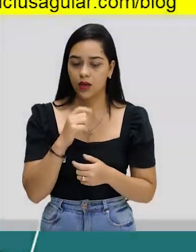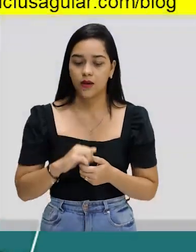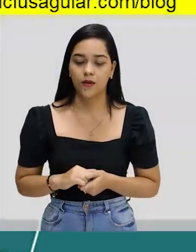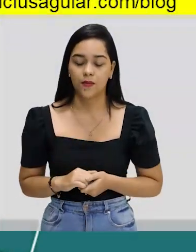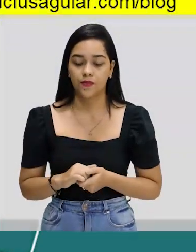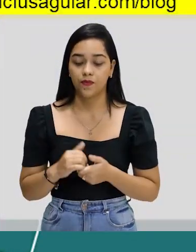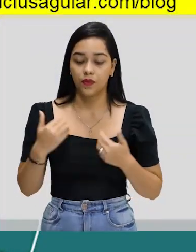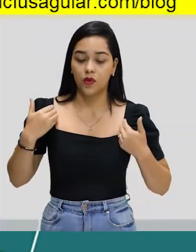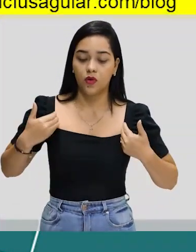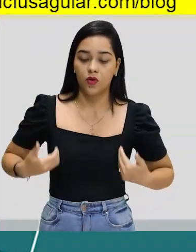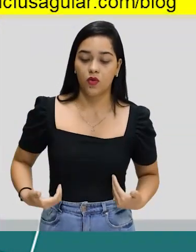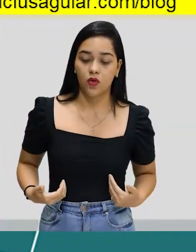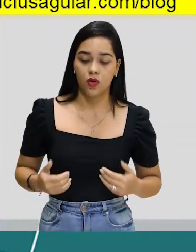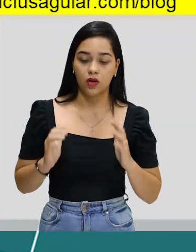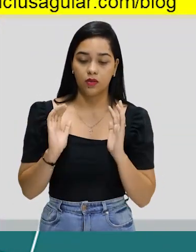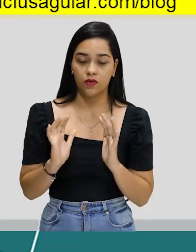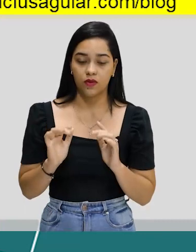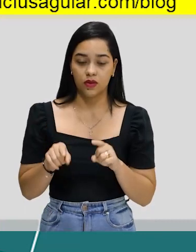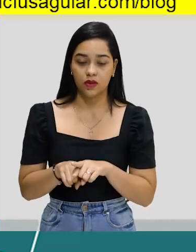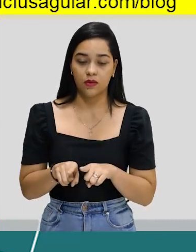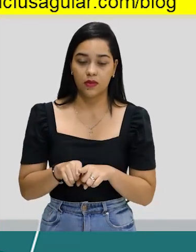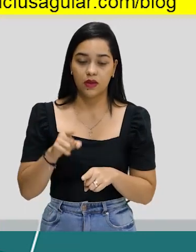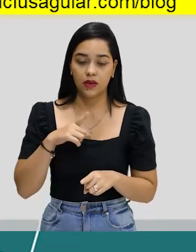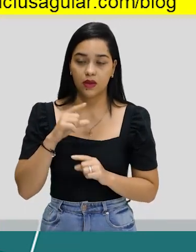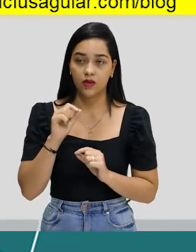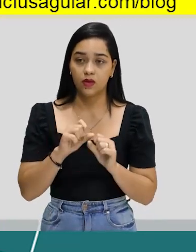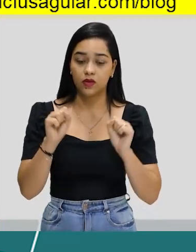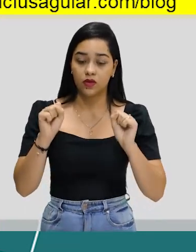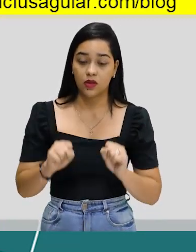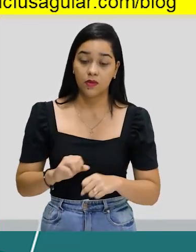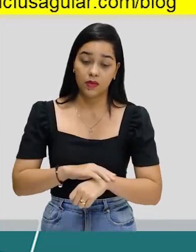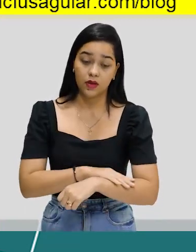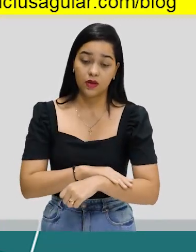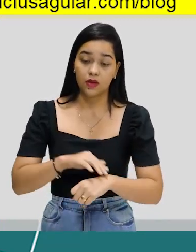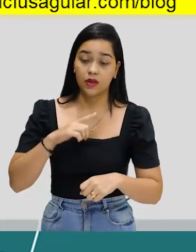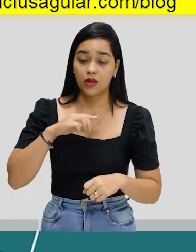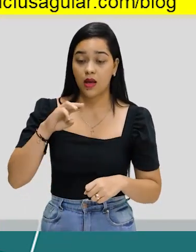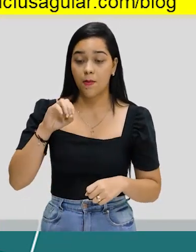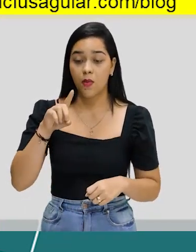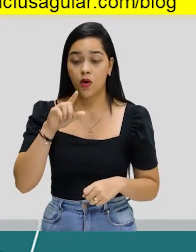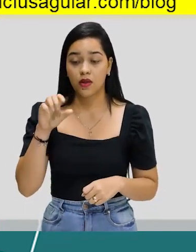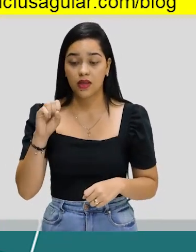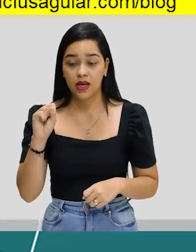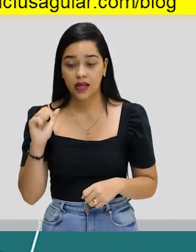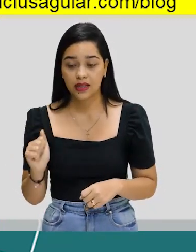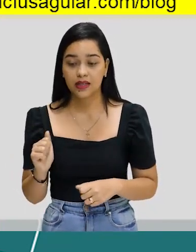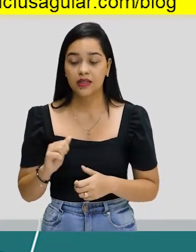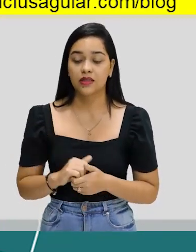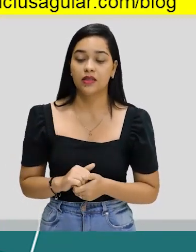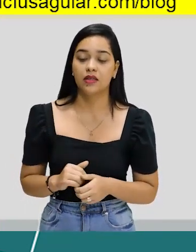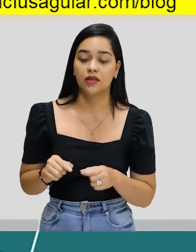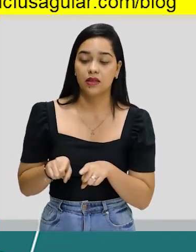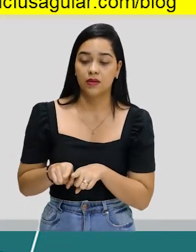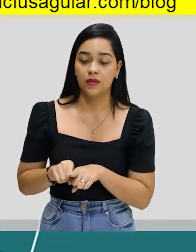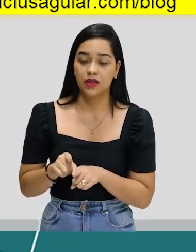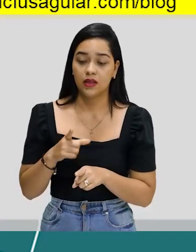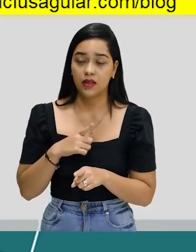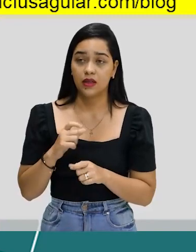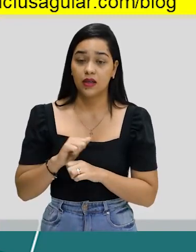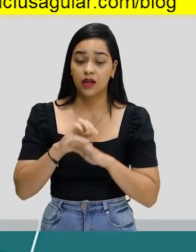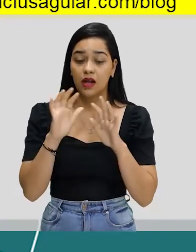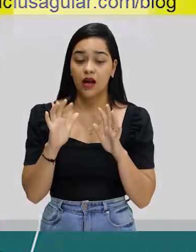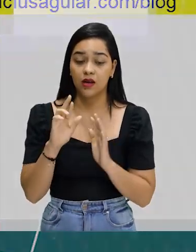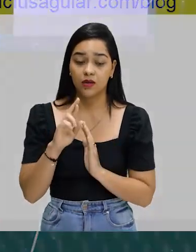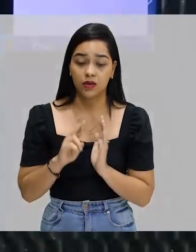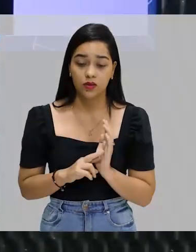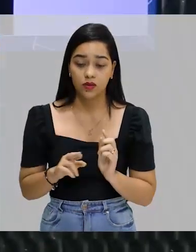encobrir essa cara pálida, resultava num sistema que chegou, por exemplo, na Mona Lisa. Né? A Mona Lisa e a Idade Média deixavam bem claros os padrões.